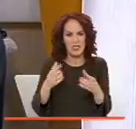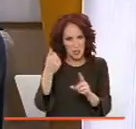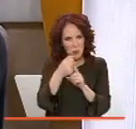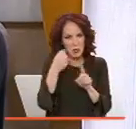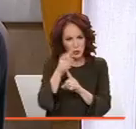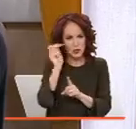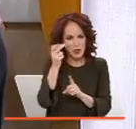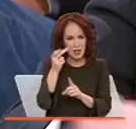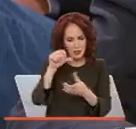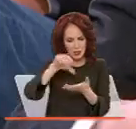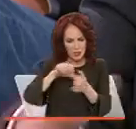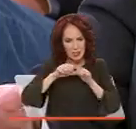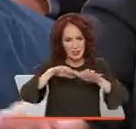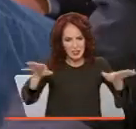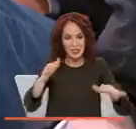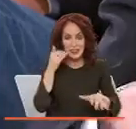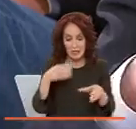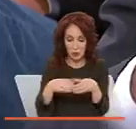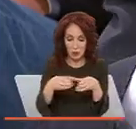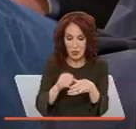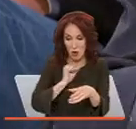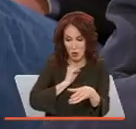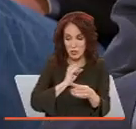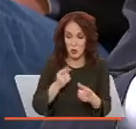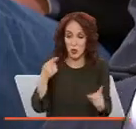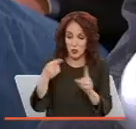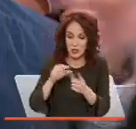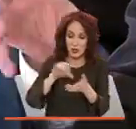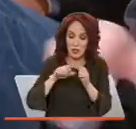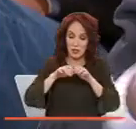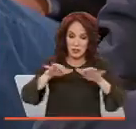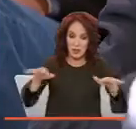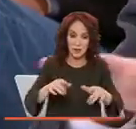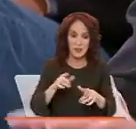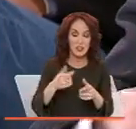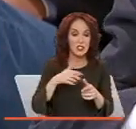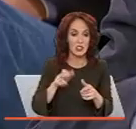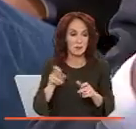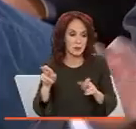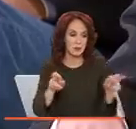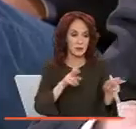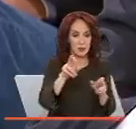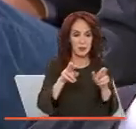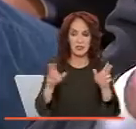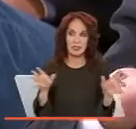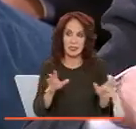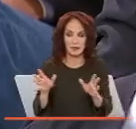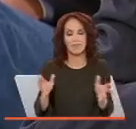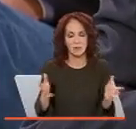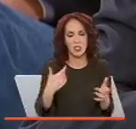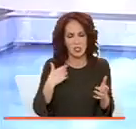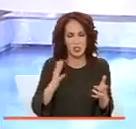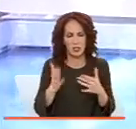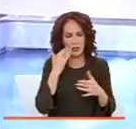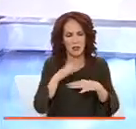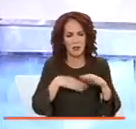batalha de anos, de décadas. De maneira que vamos tentar fazer. Claro que você viu que já começou a mexer, que eles já estão aí nervosos na comunicação social